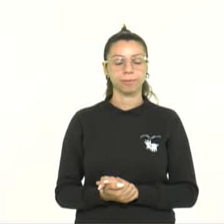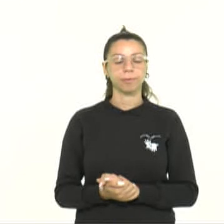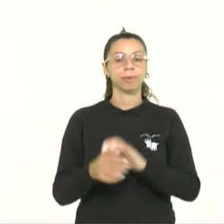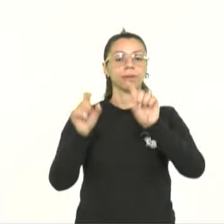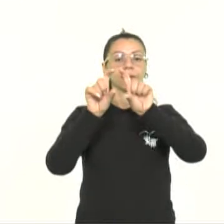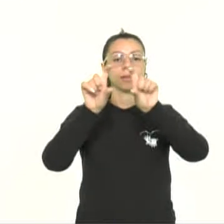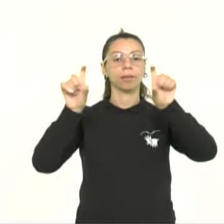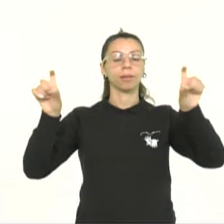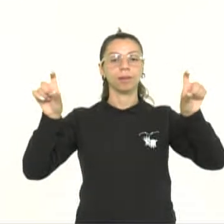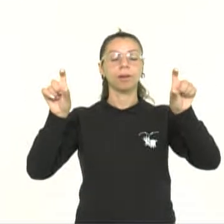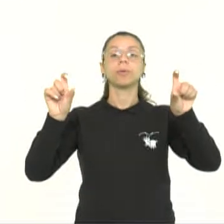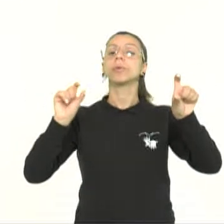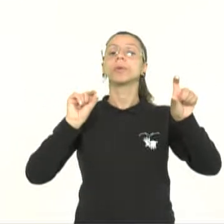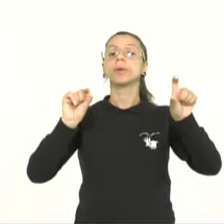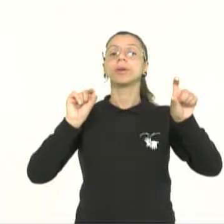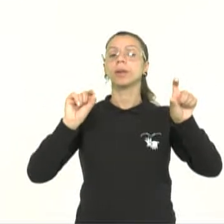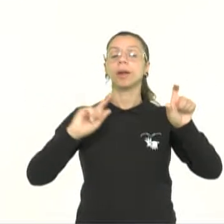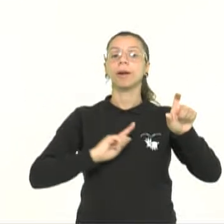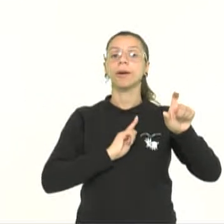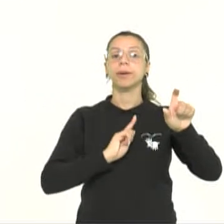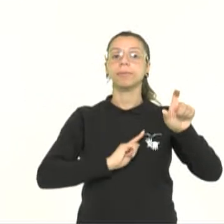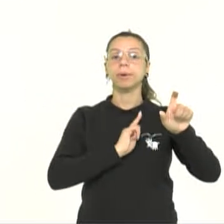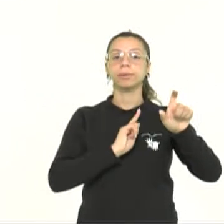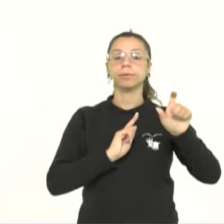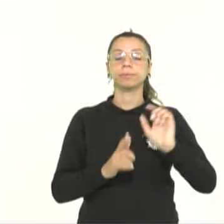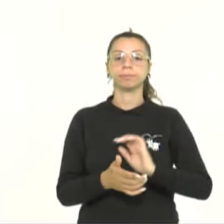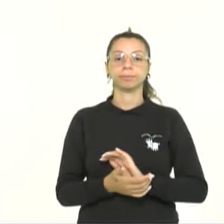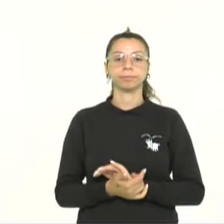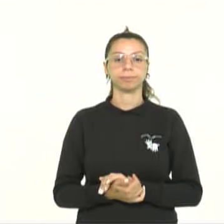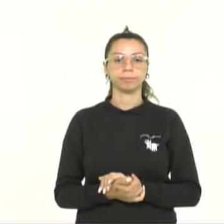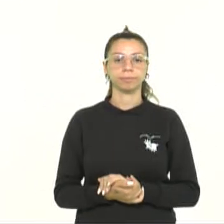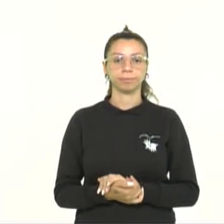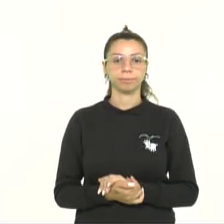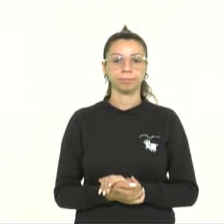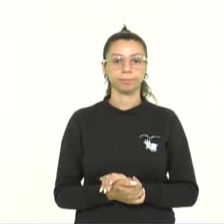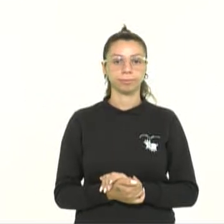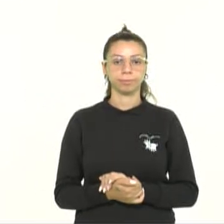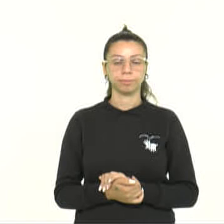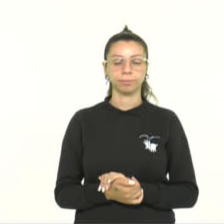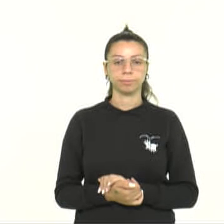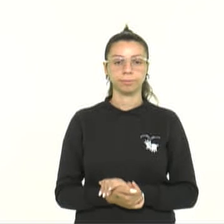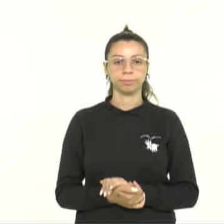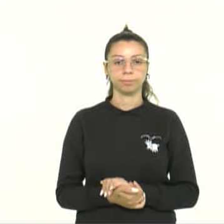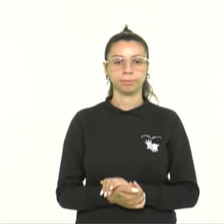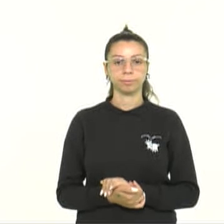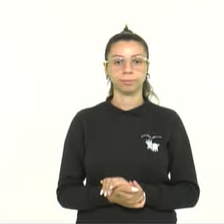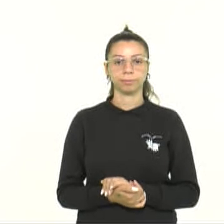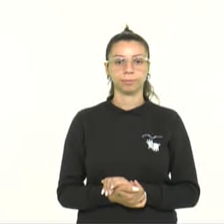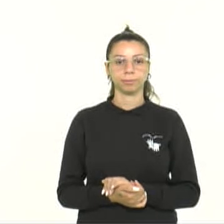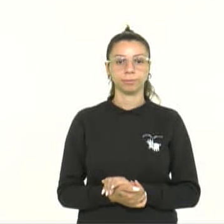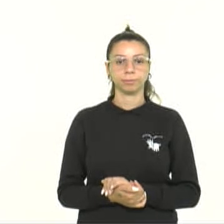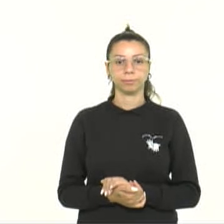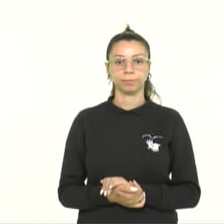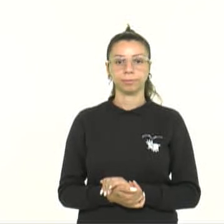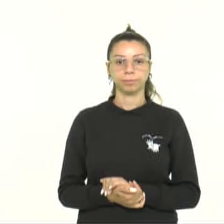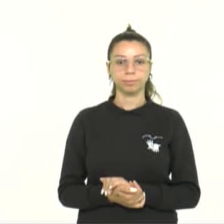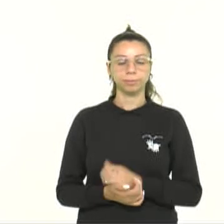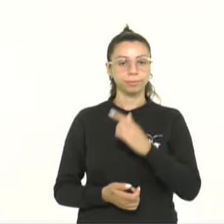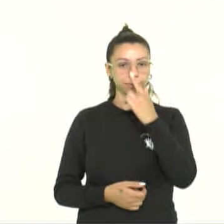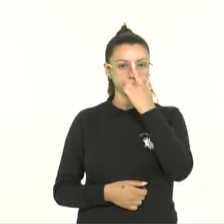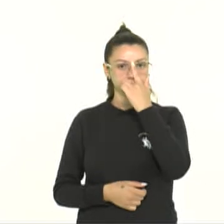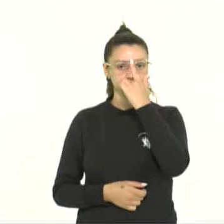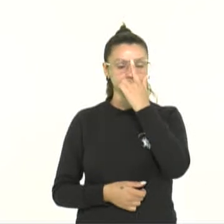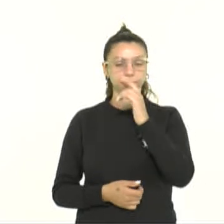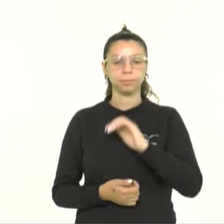vinheta? Compreensão e respeito. Isso é es o importante para convivir com os